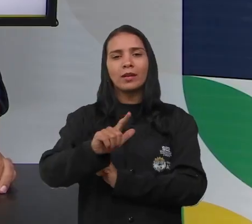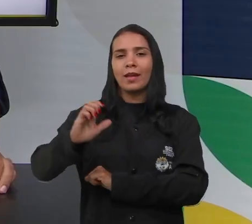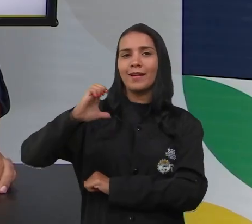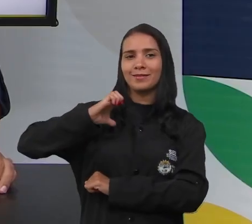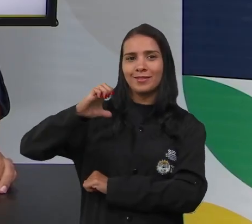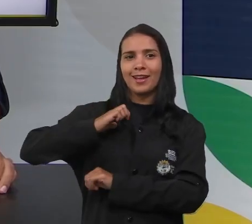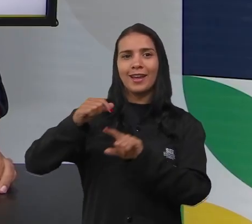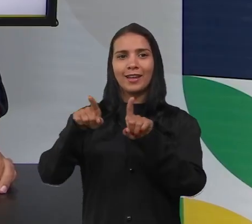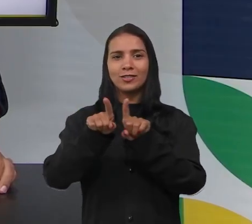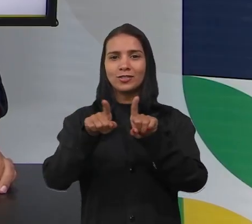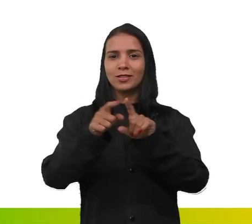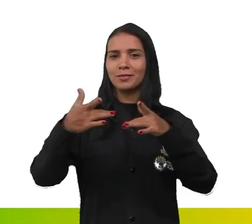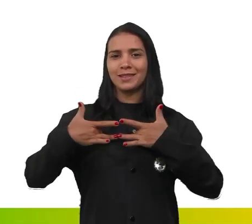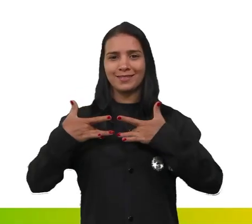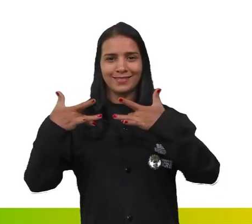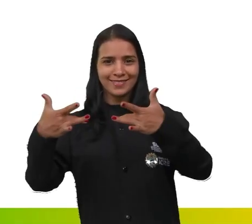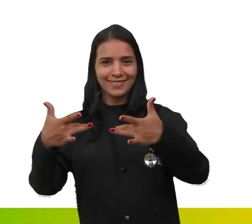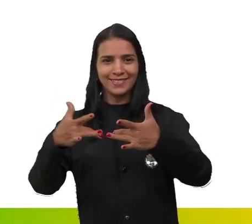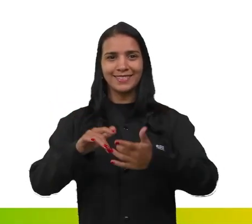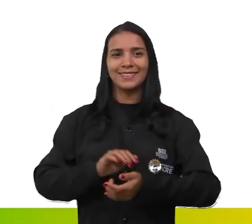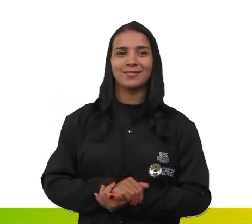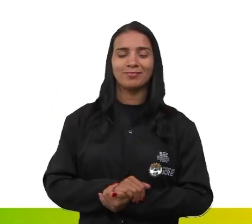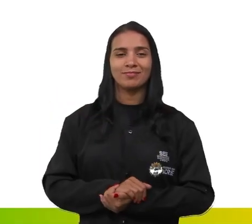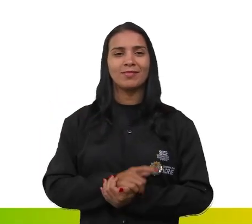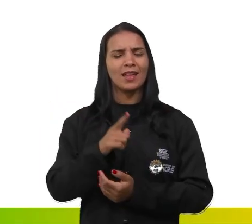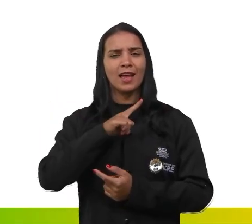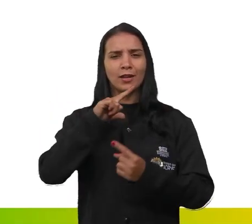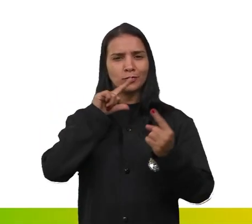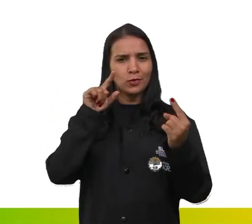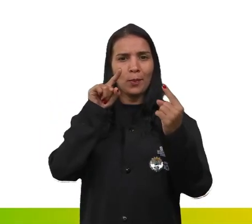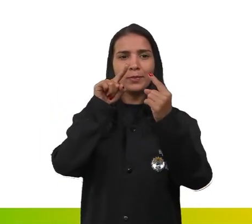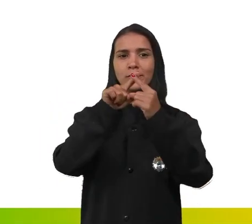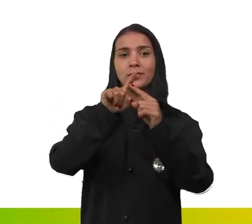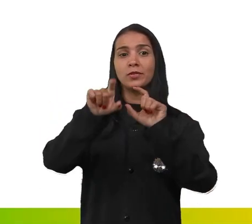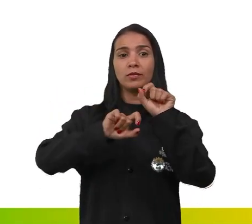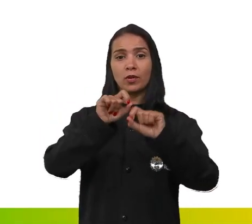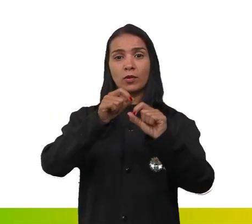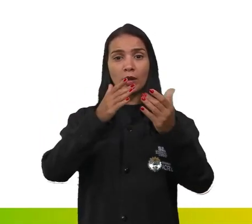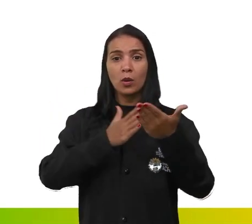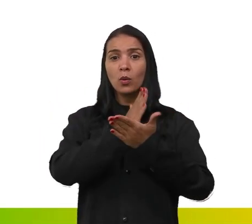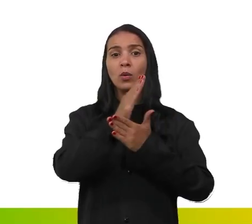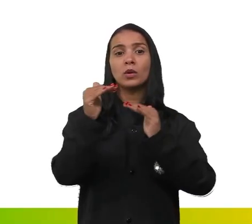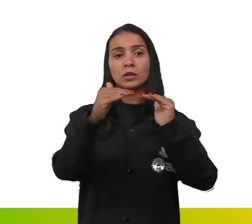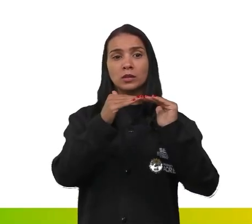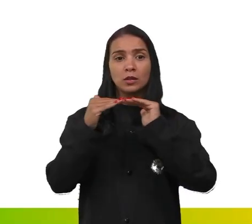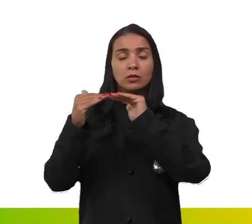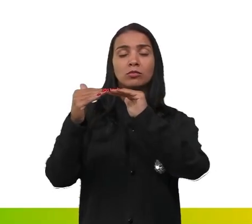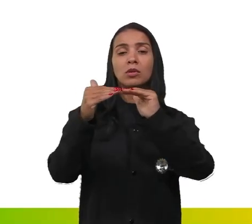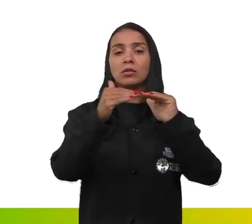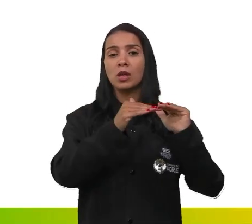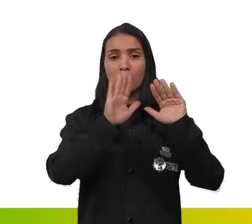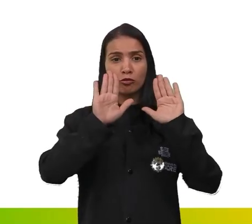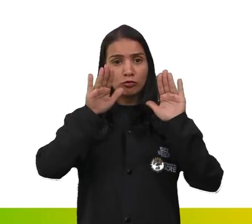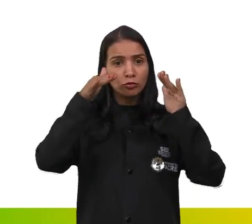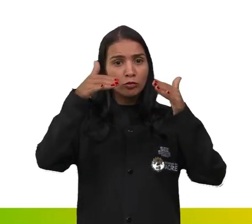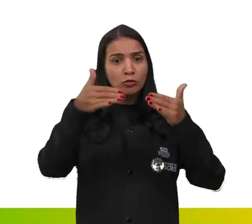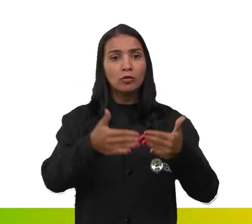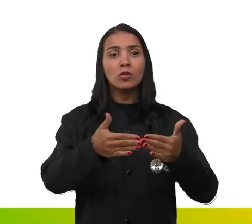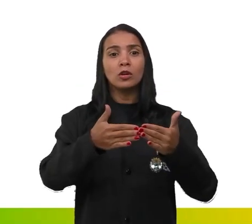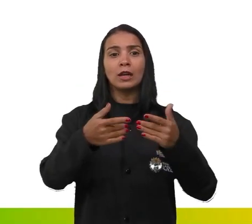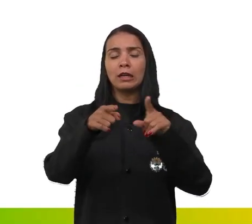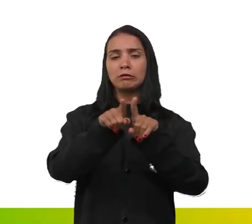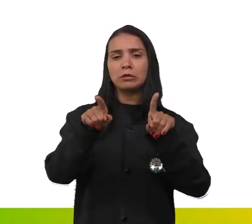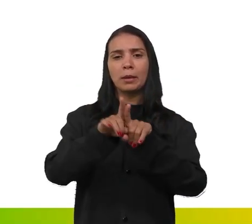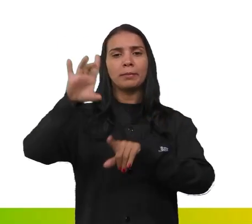é o coletivo. Aqui temos os objetivos, que seriam um acesso igualitário, focar e respeitar direitos